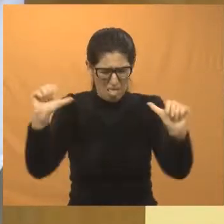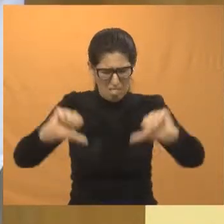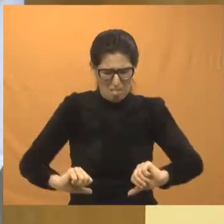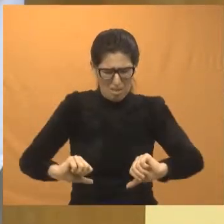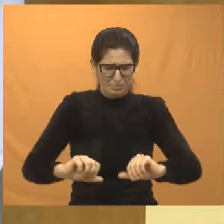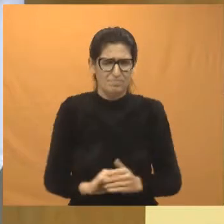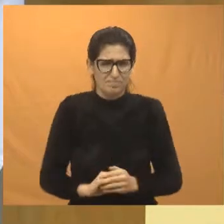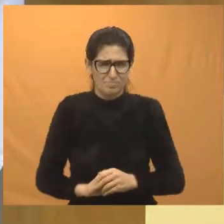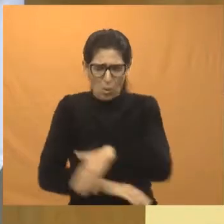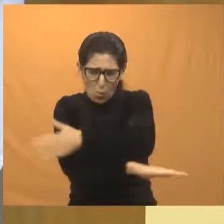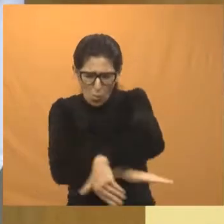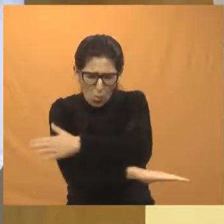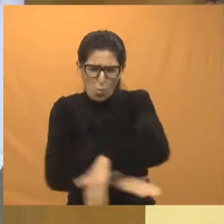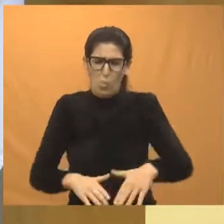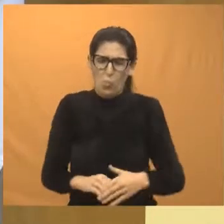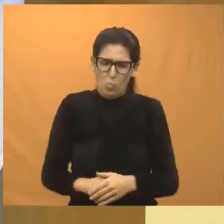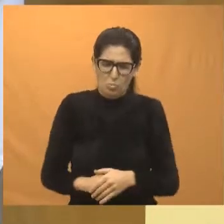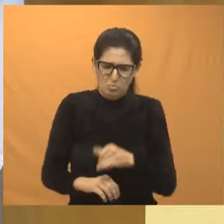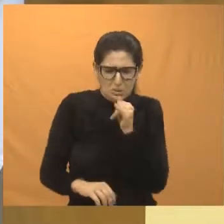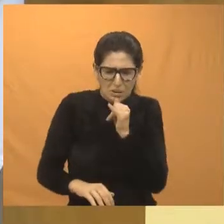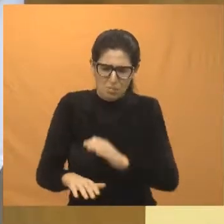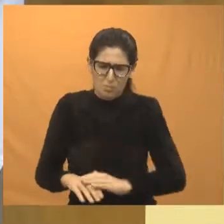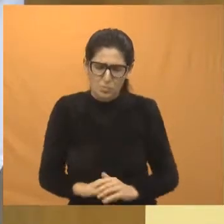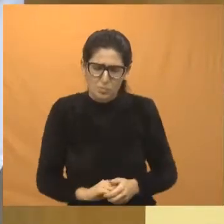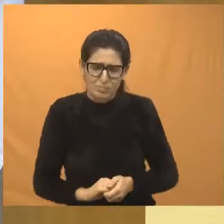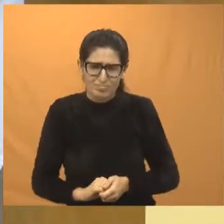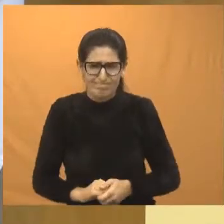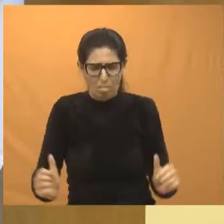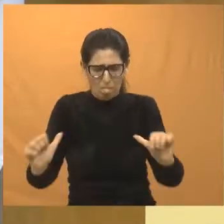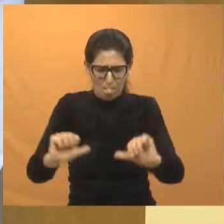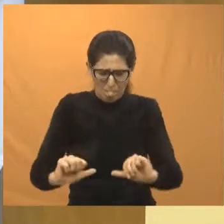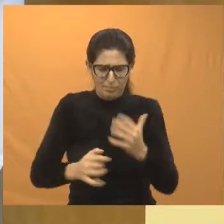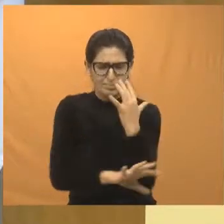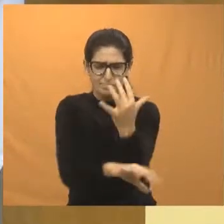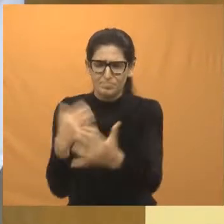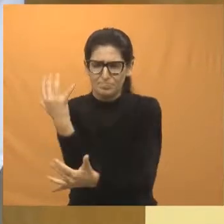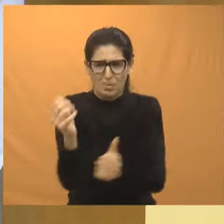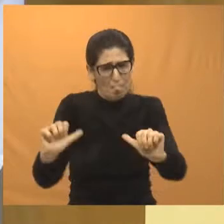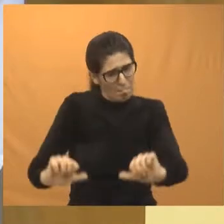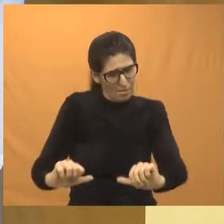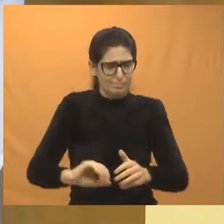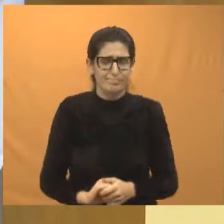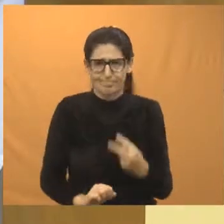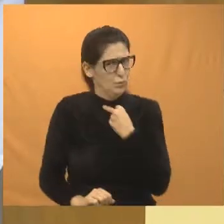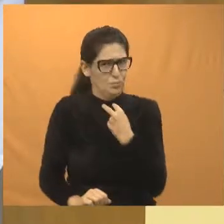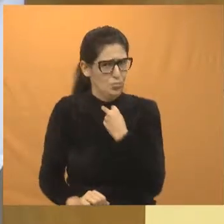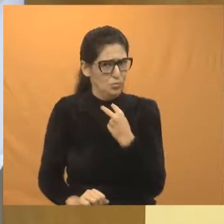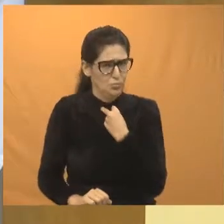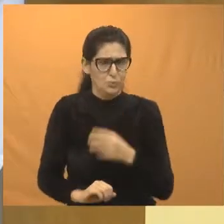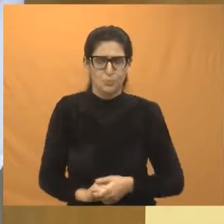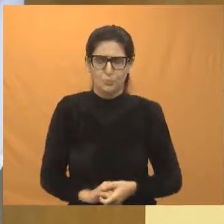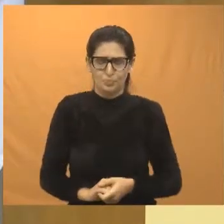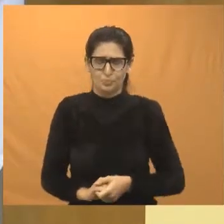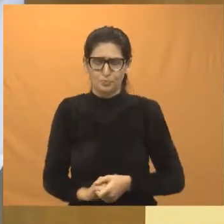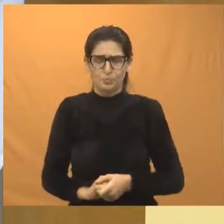pouco a discussão aqui. Eu fiz algumas observações. As áreas verdes do nosso município,